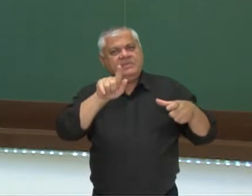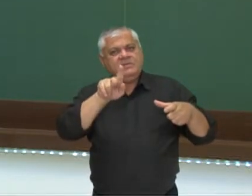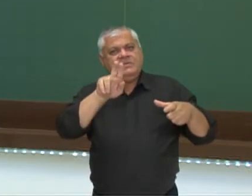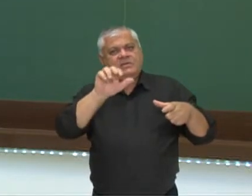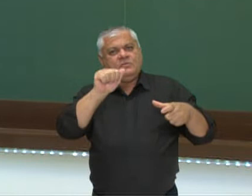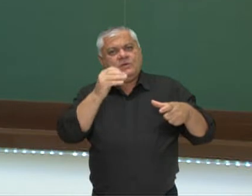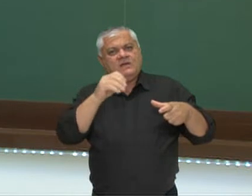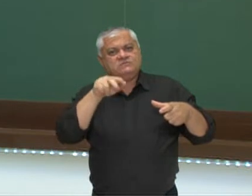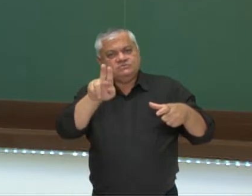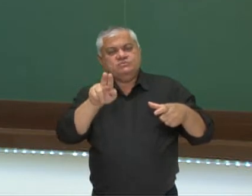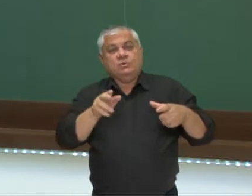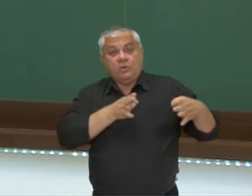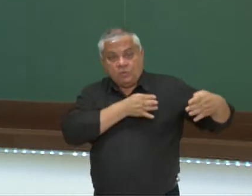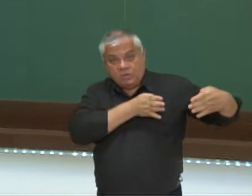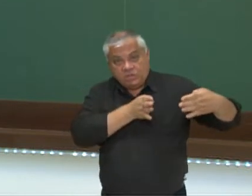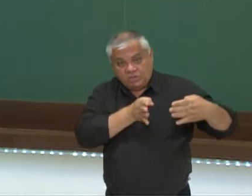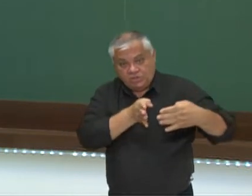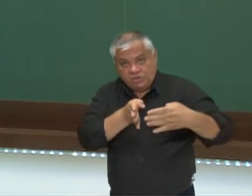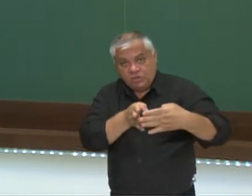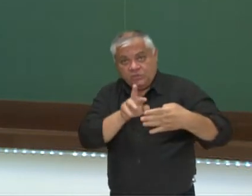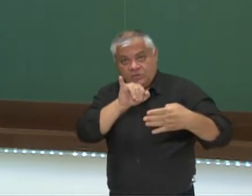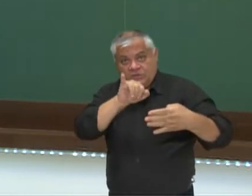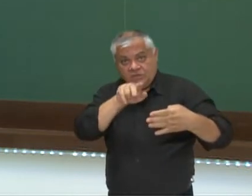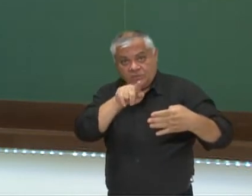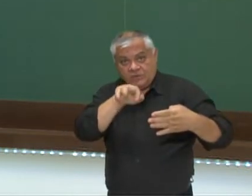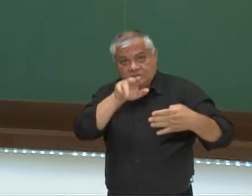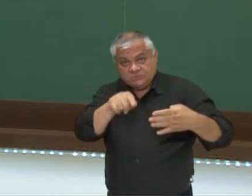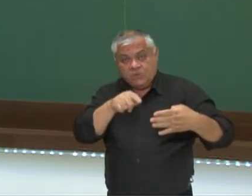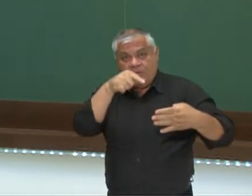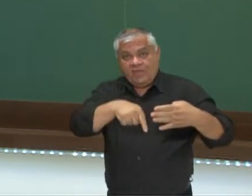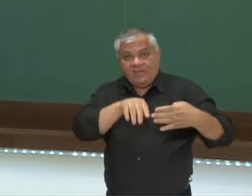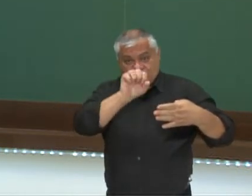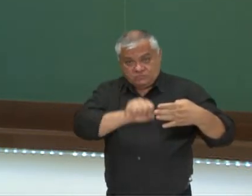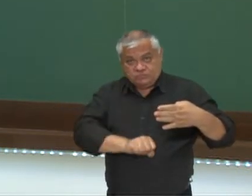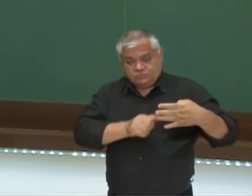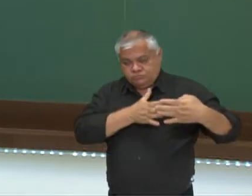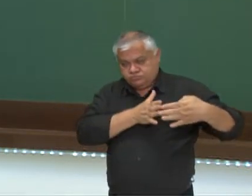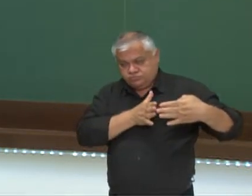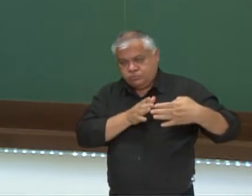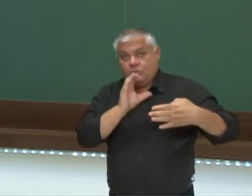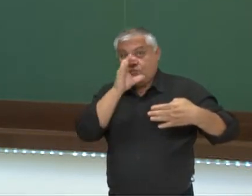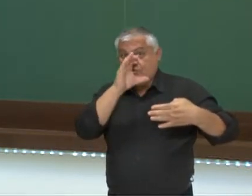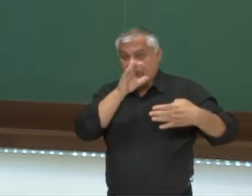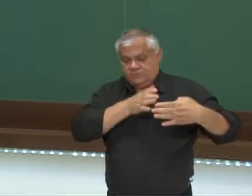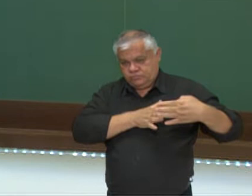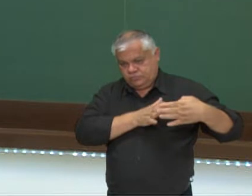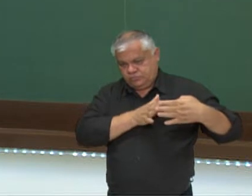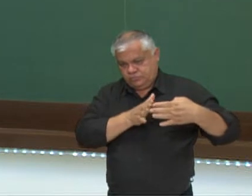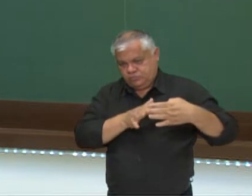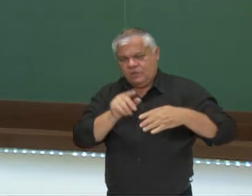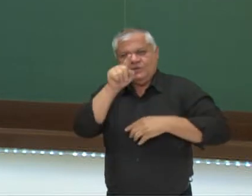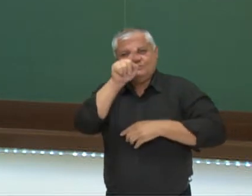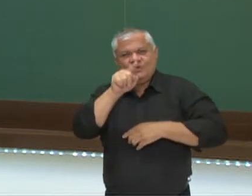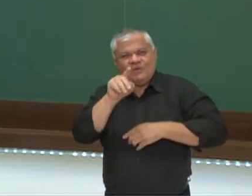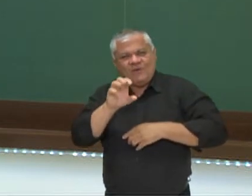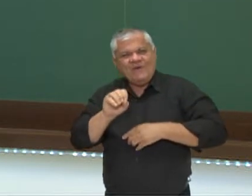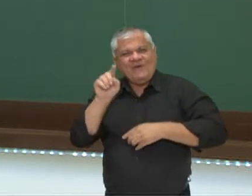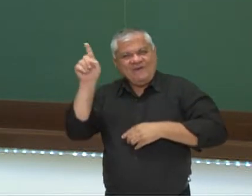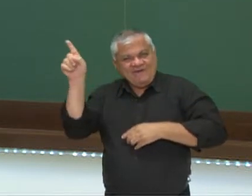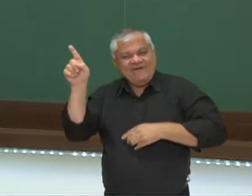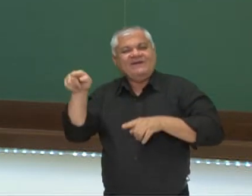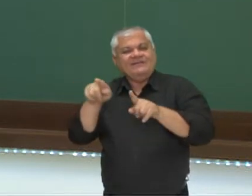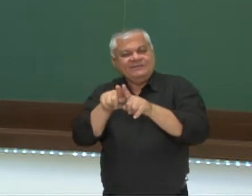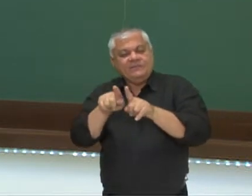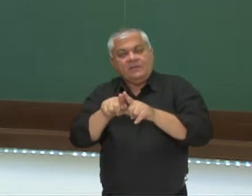o Rio Iguaçu tem a sua nascente na região sul de Curitiba, onde existe um zoológico estabelecido, o Parque Náutico